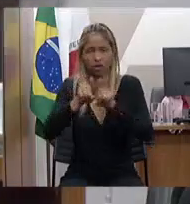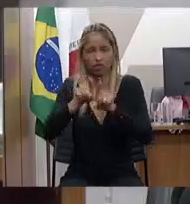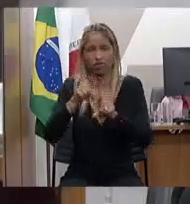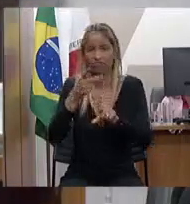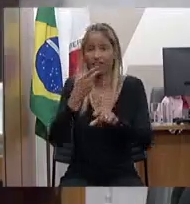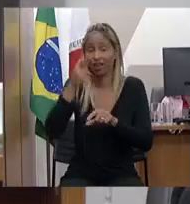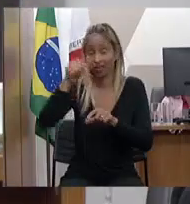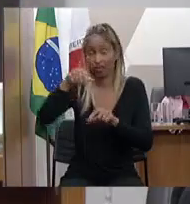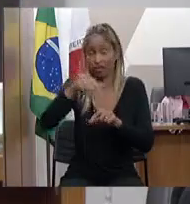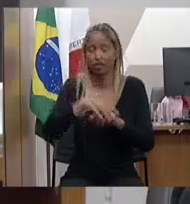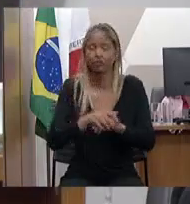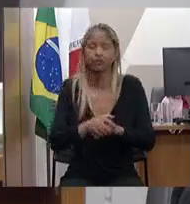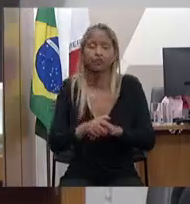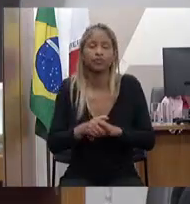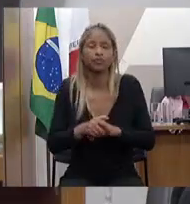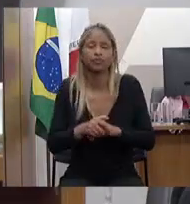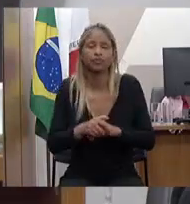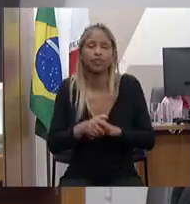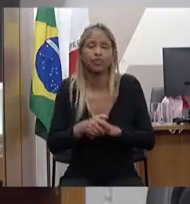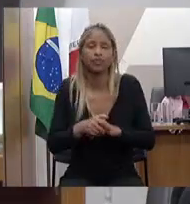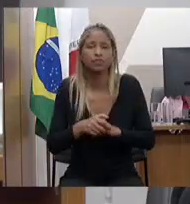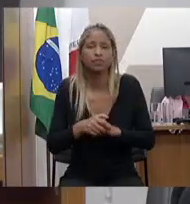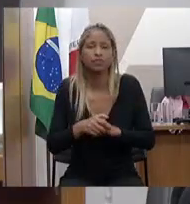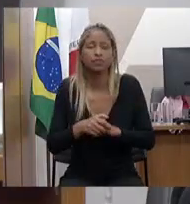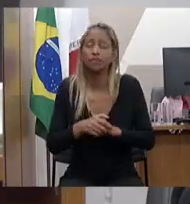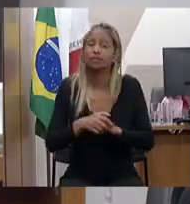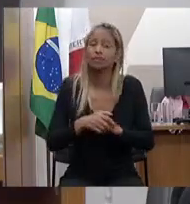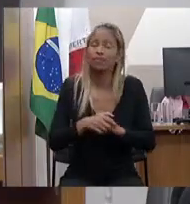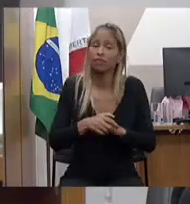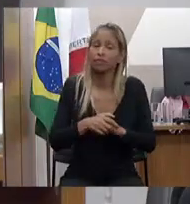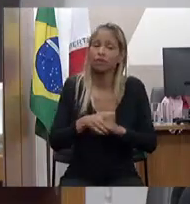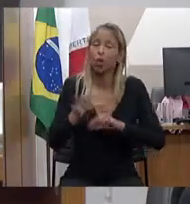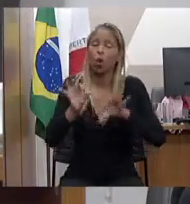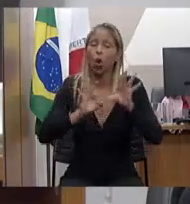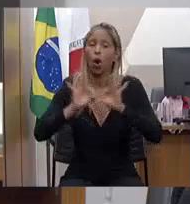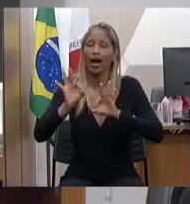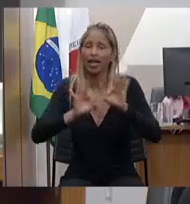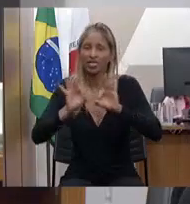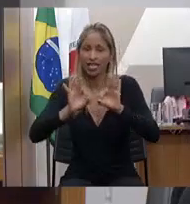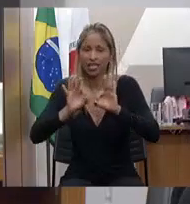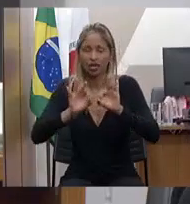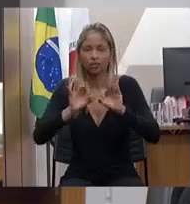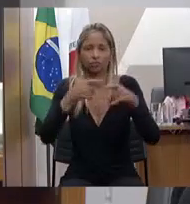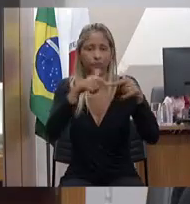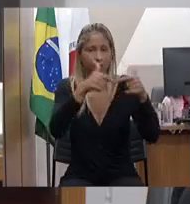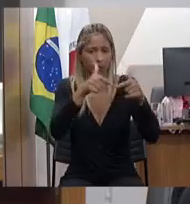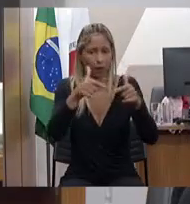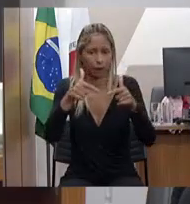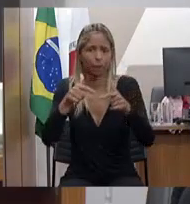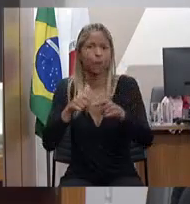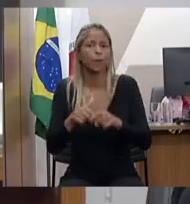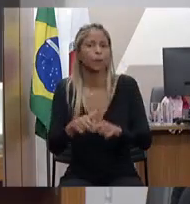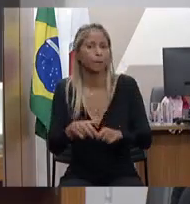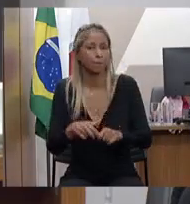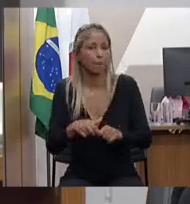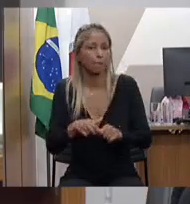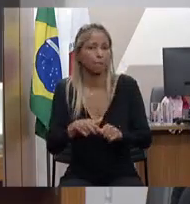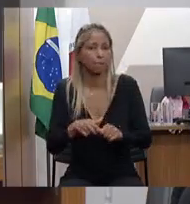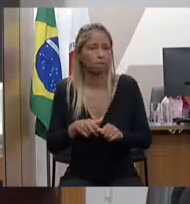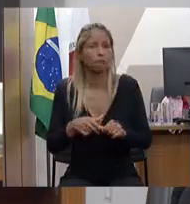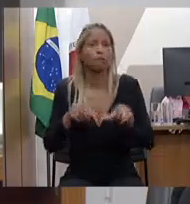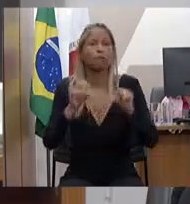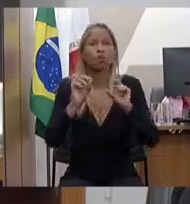aqui nessa questão da organização do trabalho né da organização do trabalho como